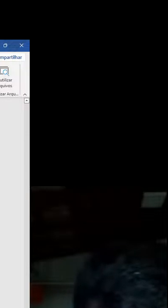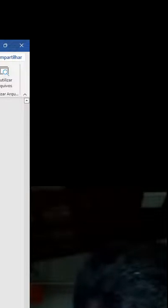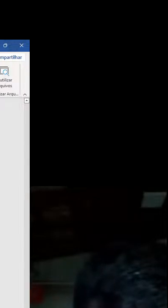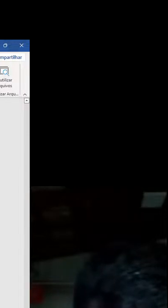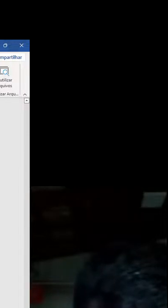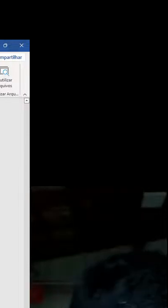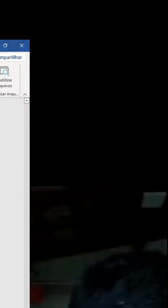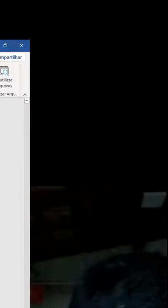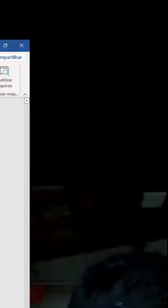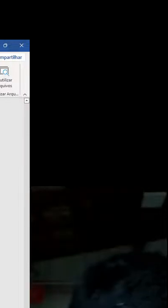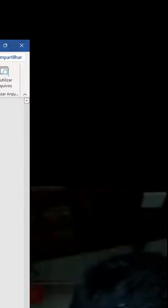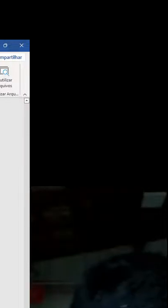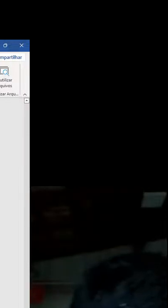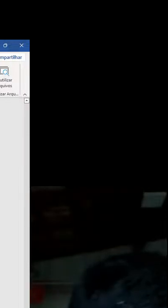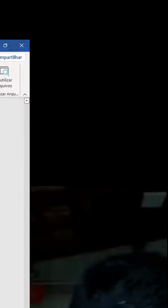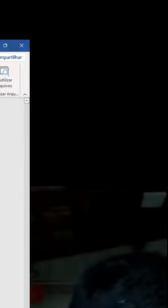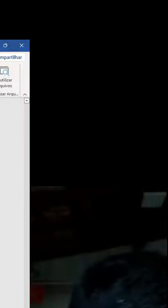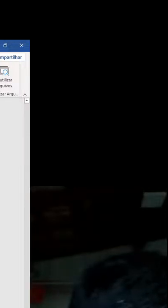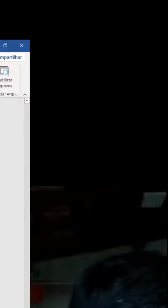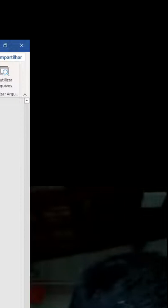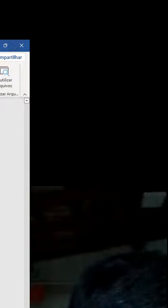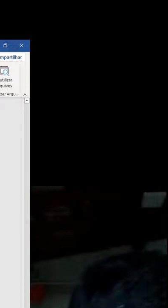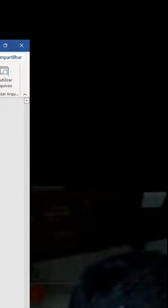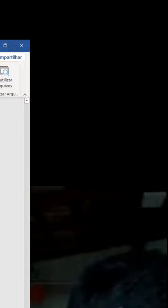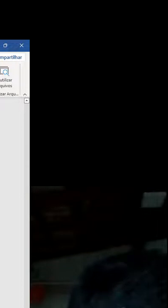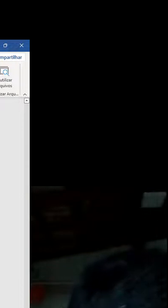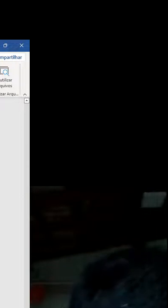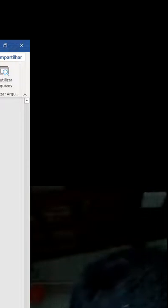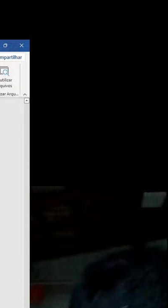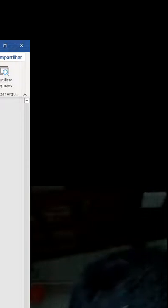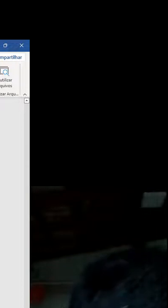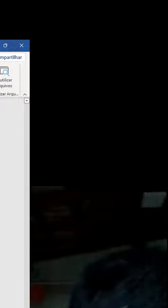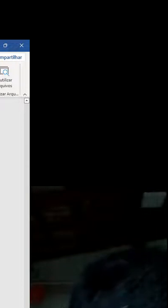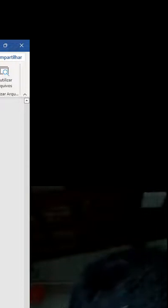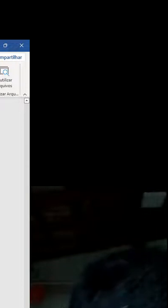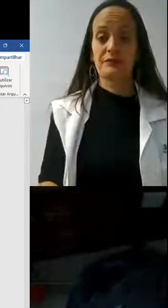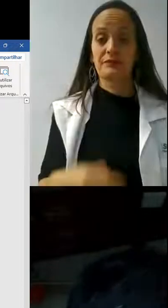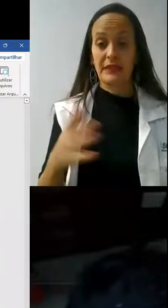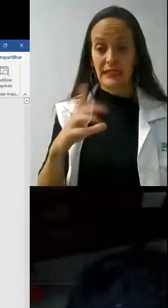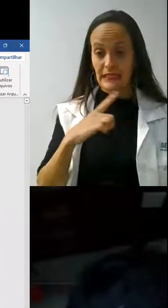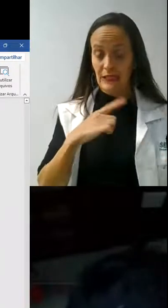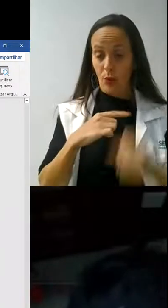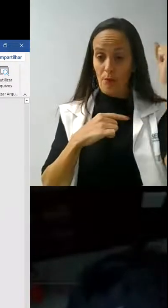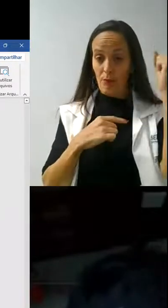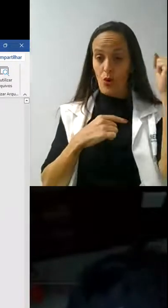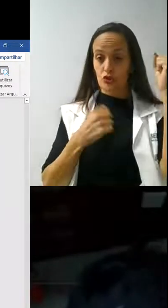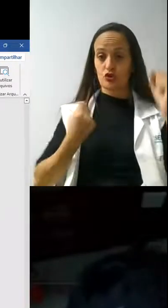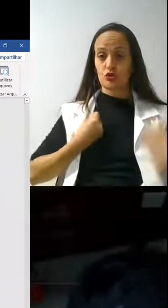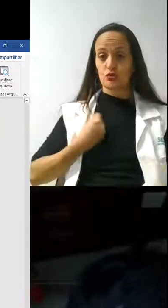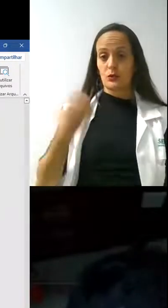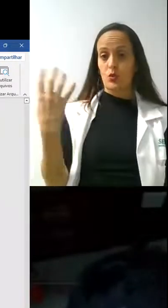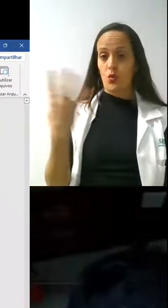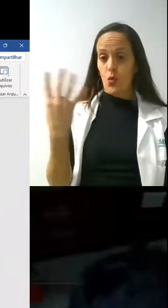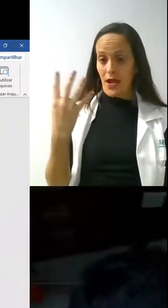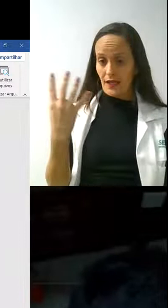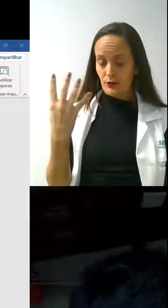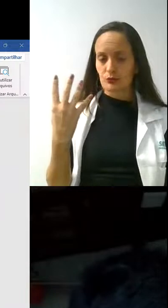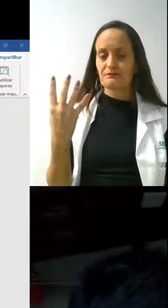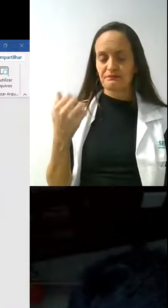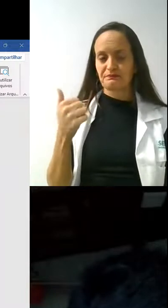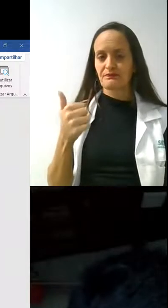gente consegue fazer ela aqui bem rápido. Certo? Então, poste número 4. Por isso que eu falei que a pior parte já passou, né? Essa